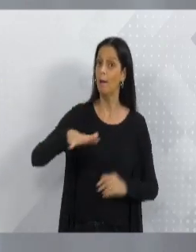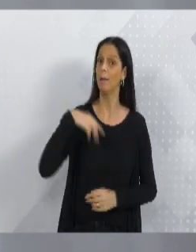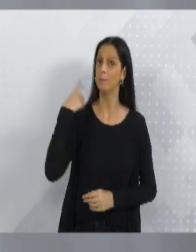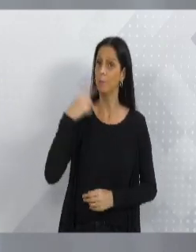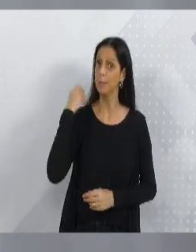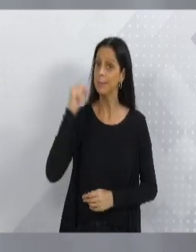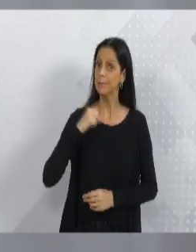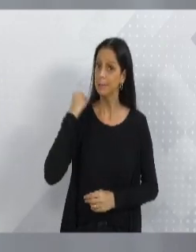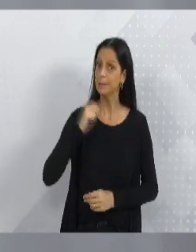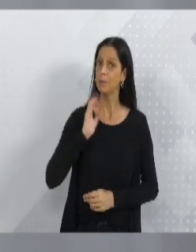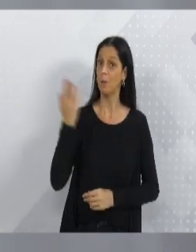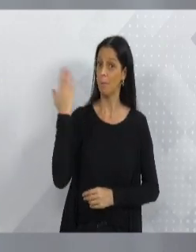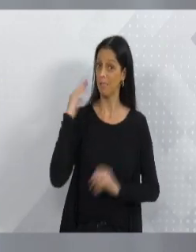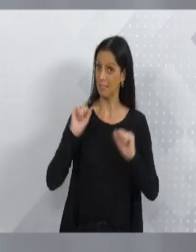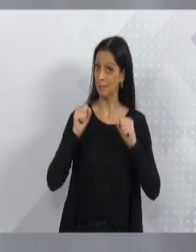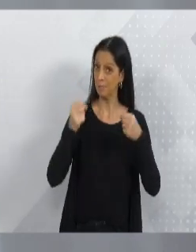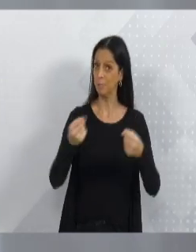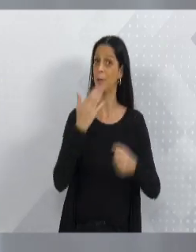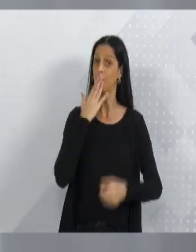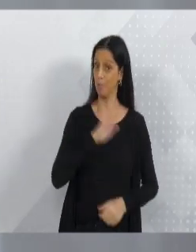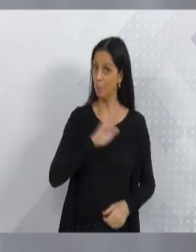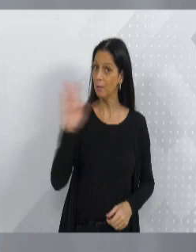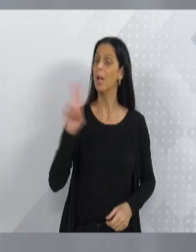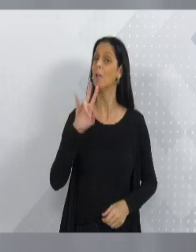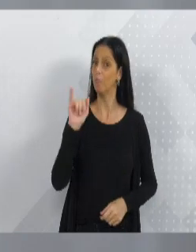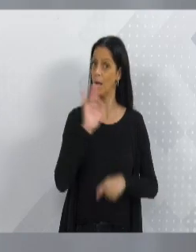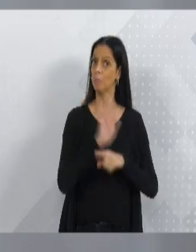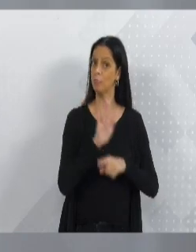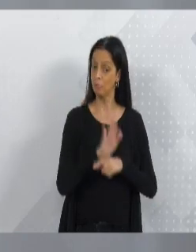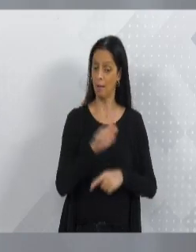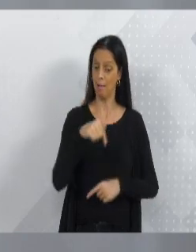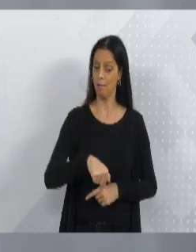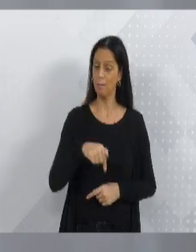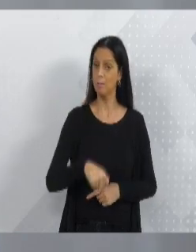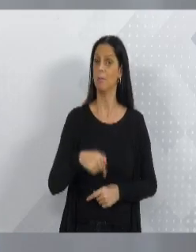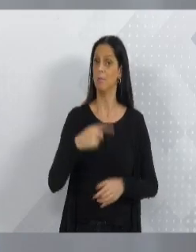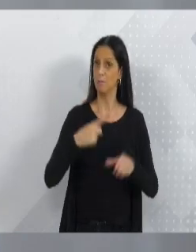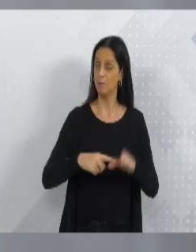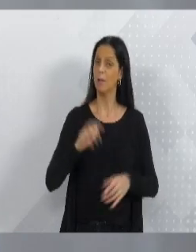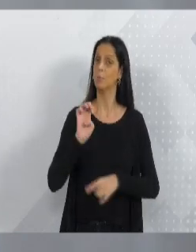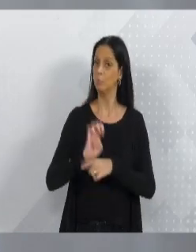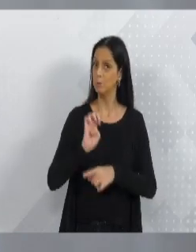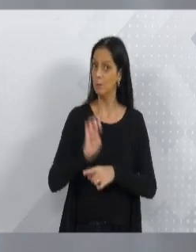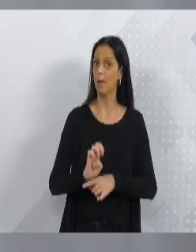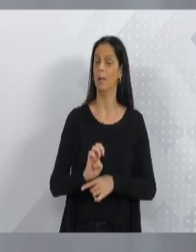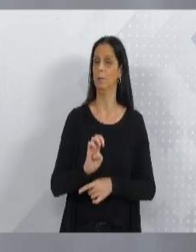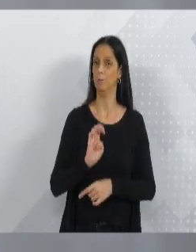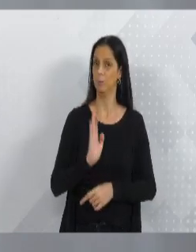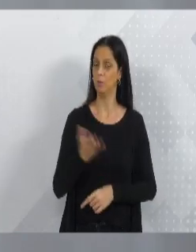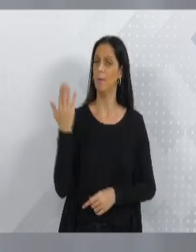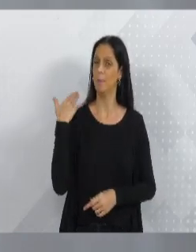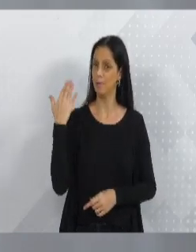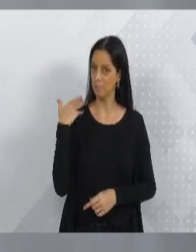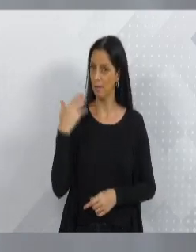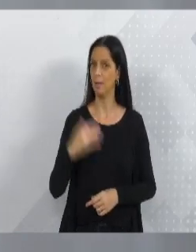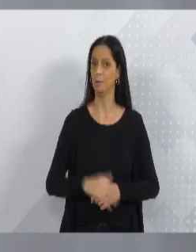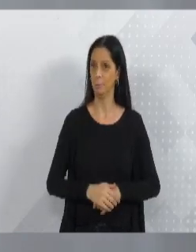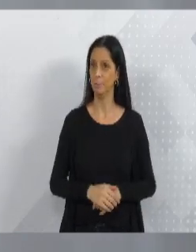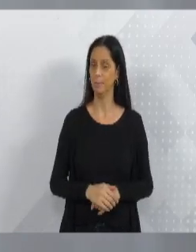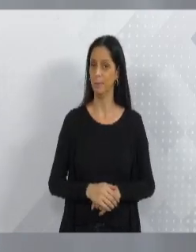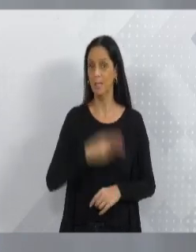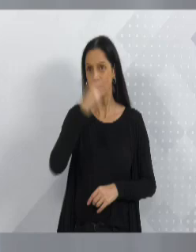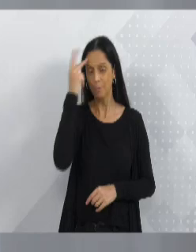que levantaram esta bandeira e prometeram, inclusive muitos aqui na nossa cidade, no nosso estado, votaram nesses senhores, para que